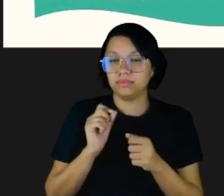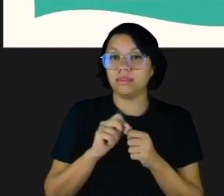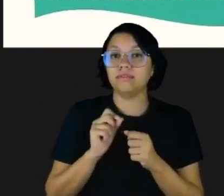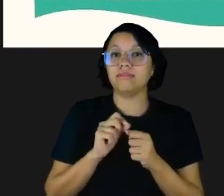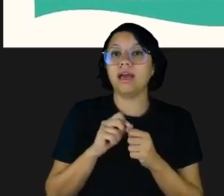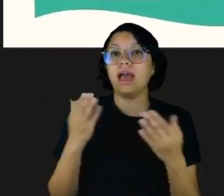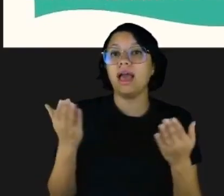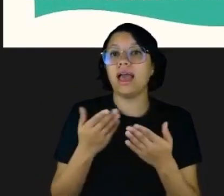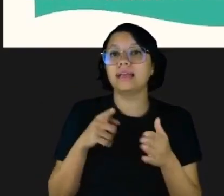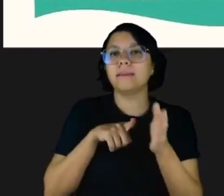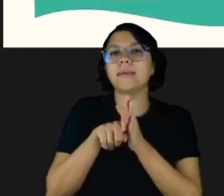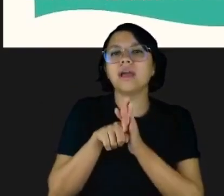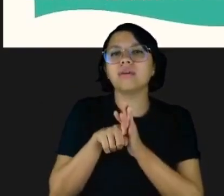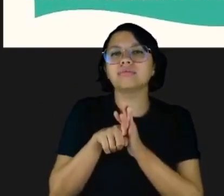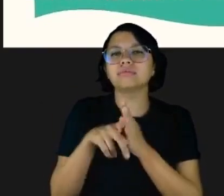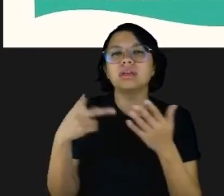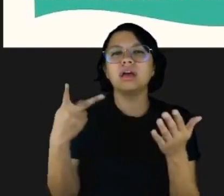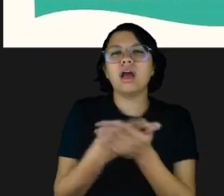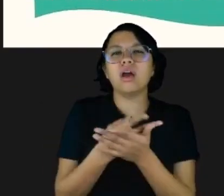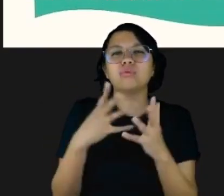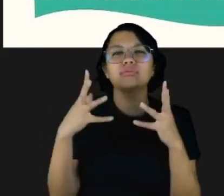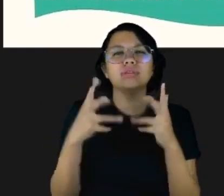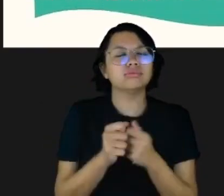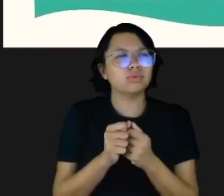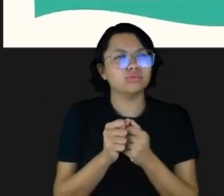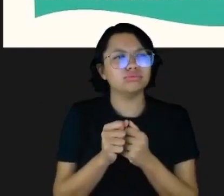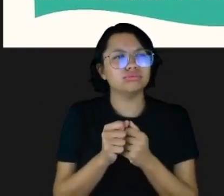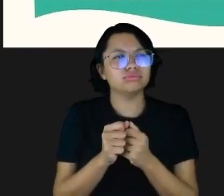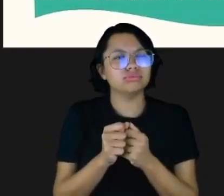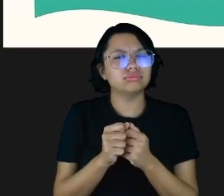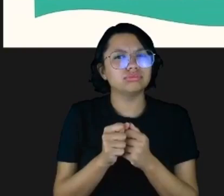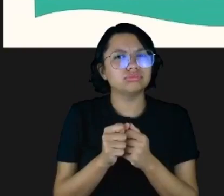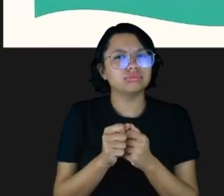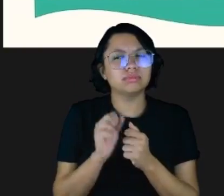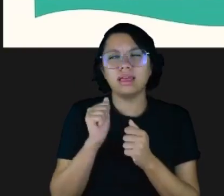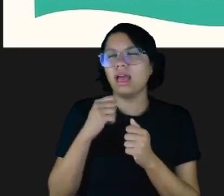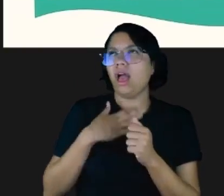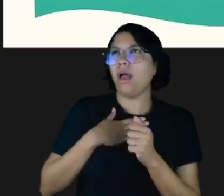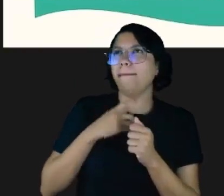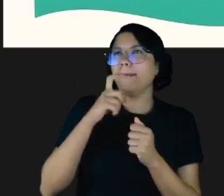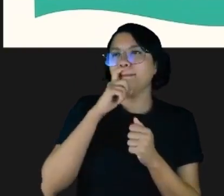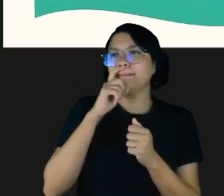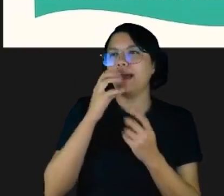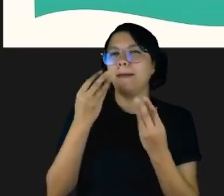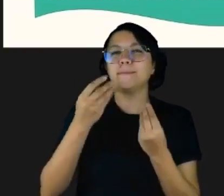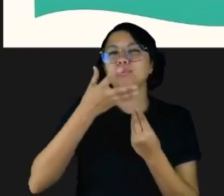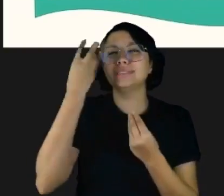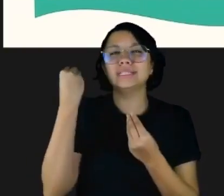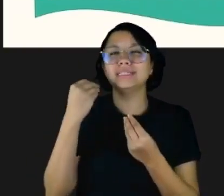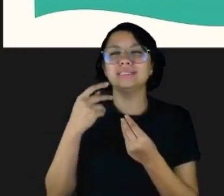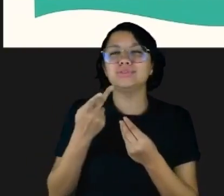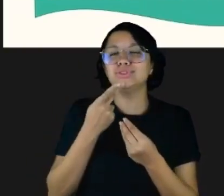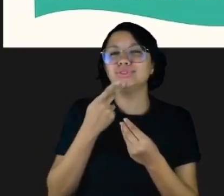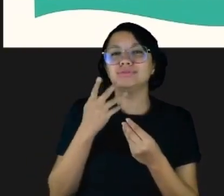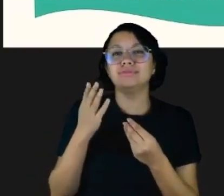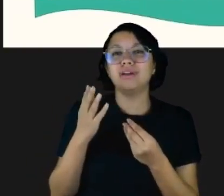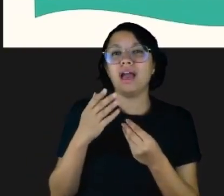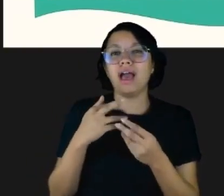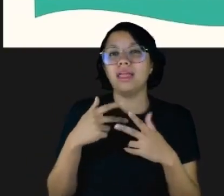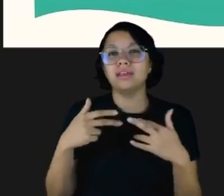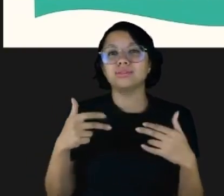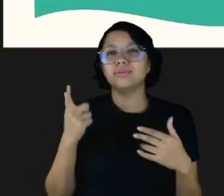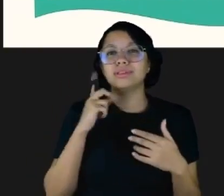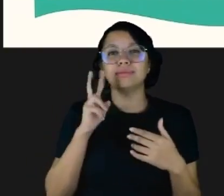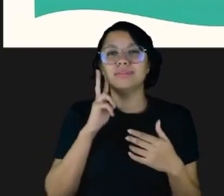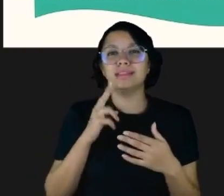essa pergunta. Acontece com todos? O meu pai está muito esquecido, a gente fala as coisas, ele não lembra, ele